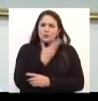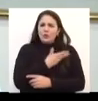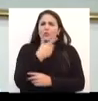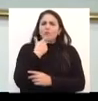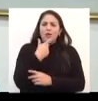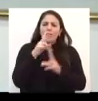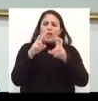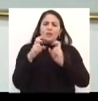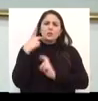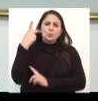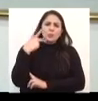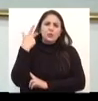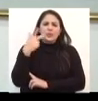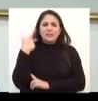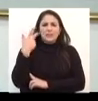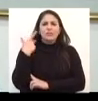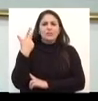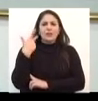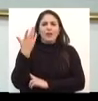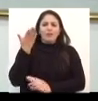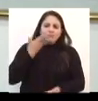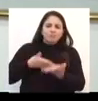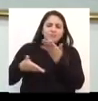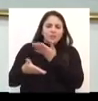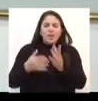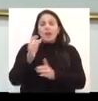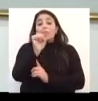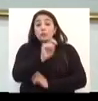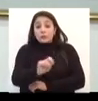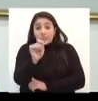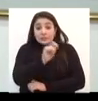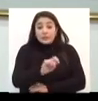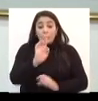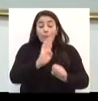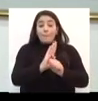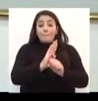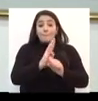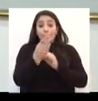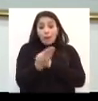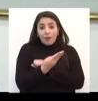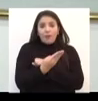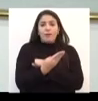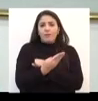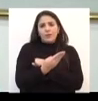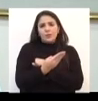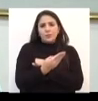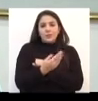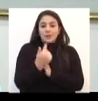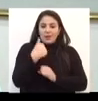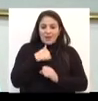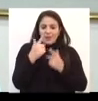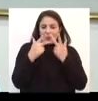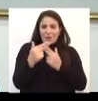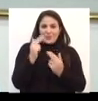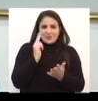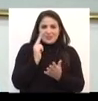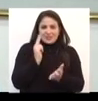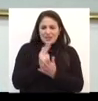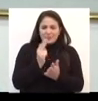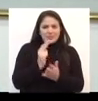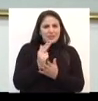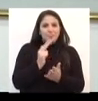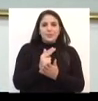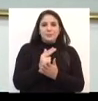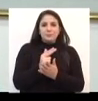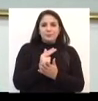gente fala sobre políticas de comunidade, da associação, do bairro. E eu, como fiquei muito